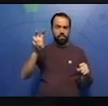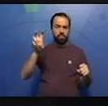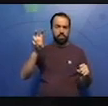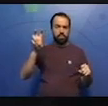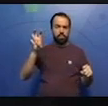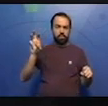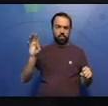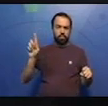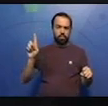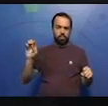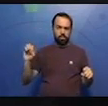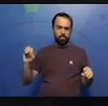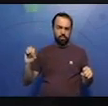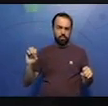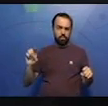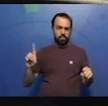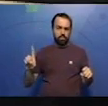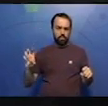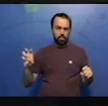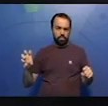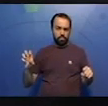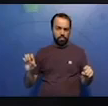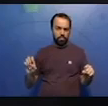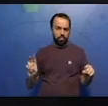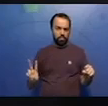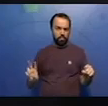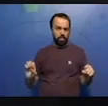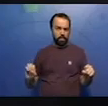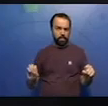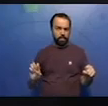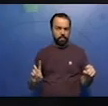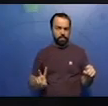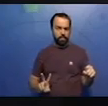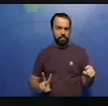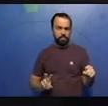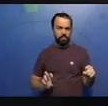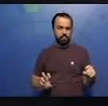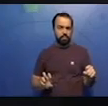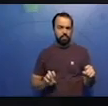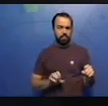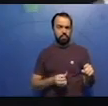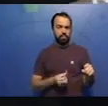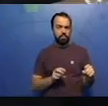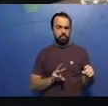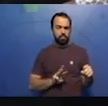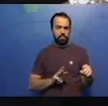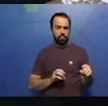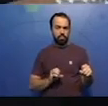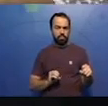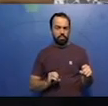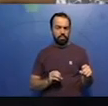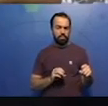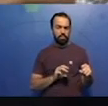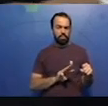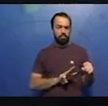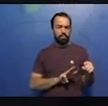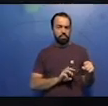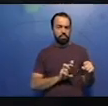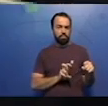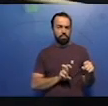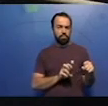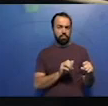5, 10, 15, 20, 25, 30, 35,